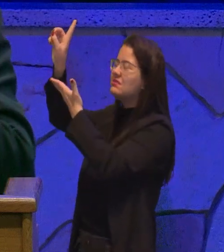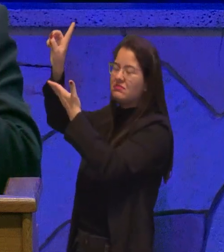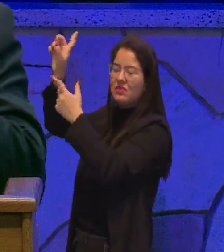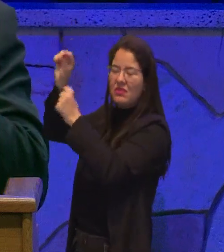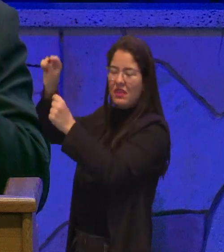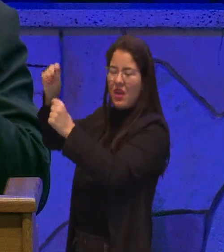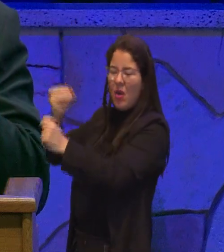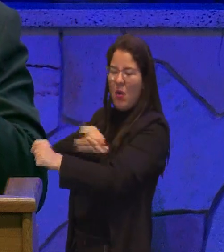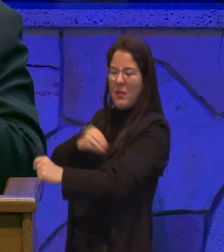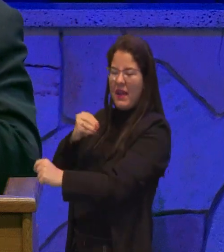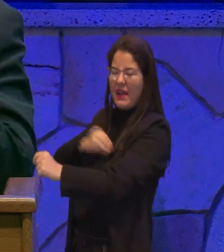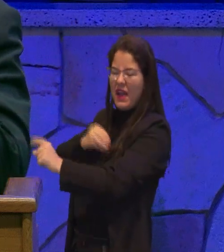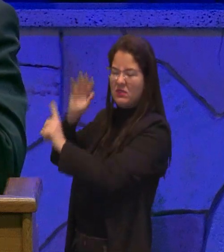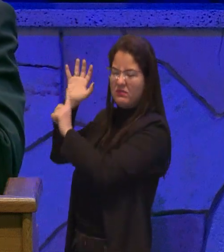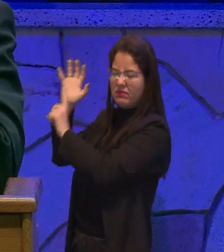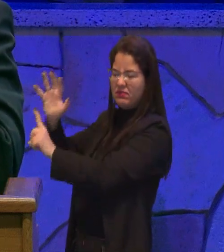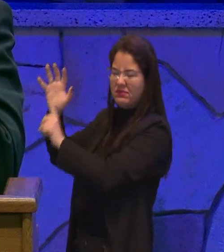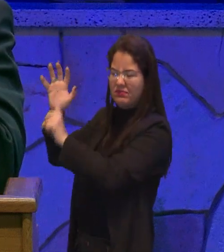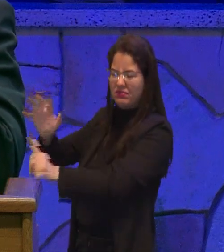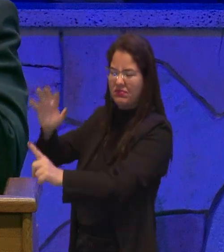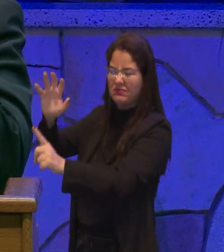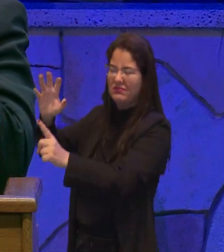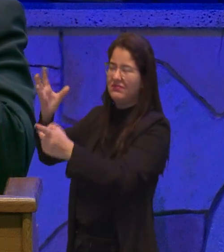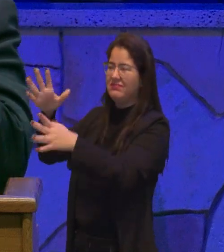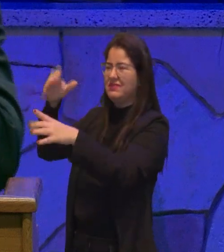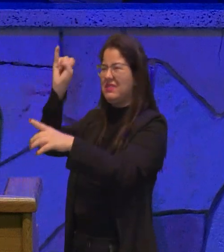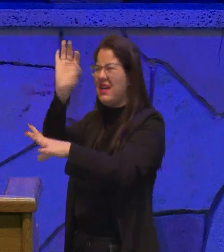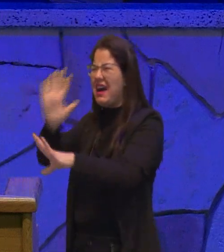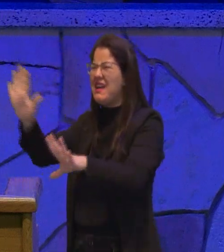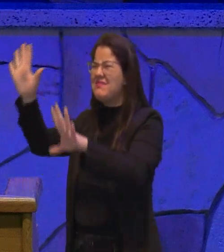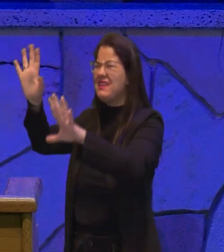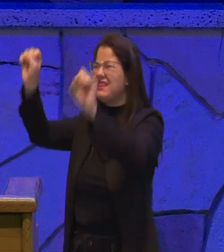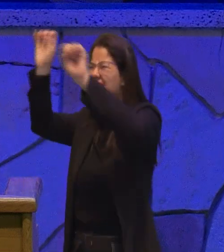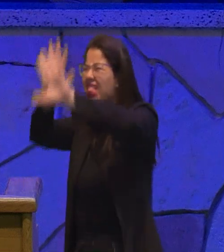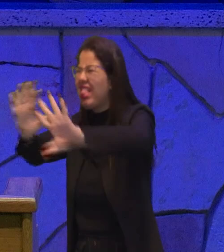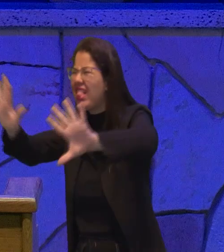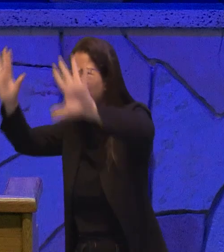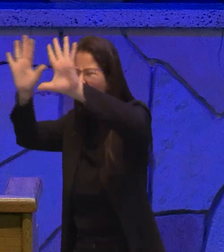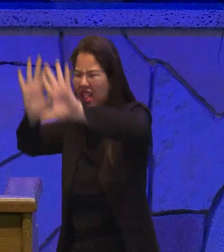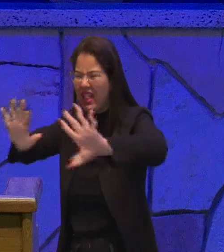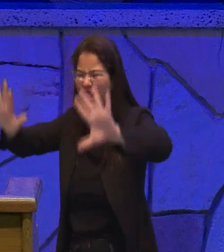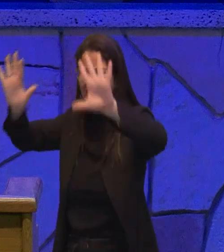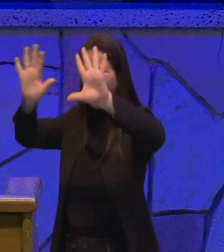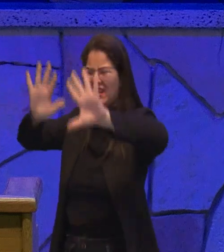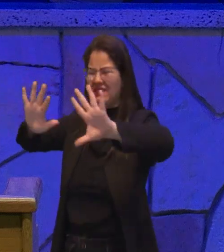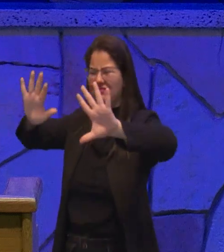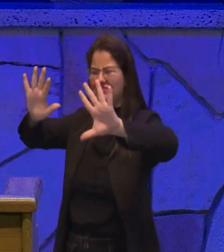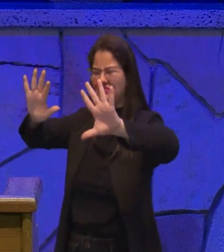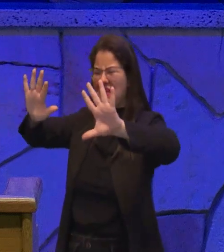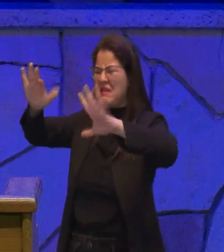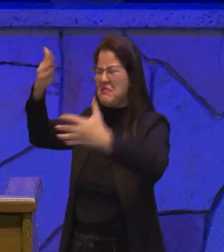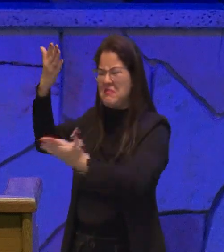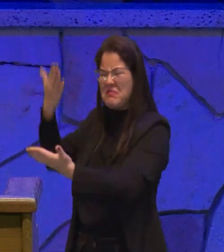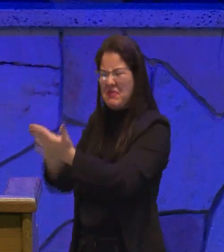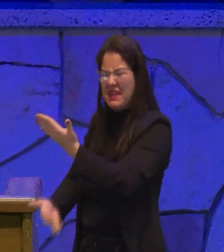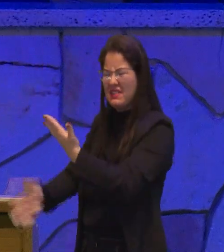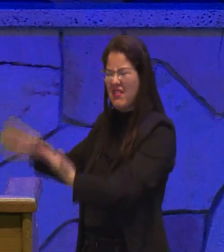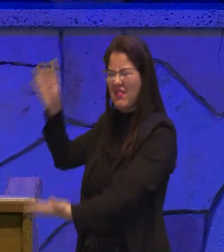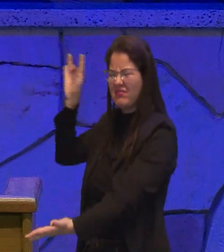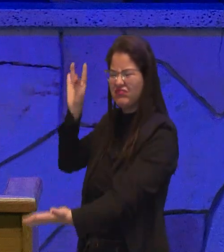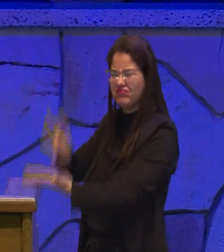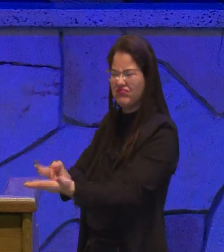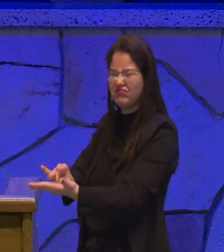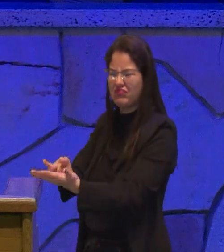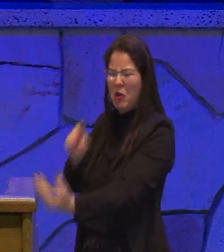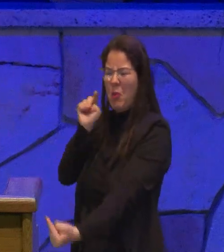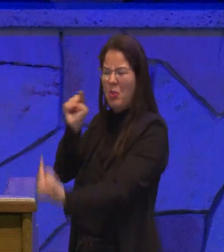ficou distorcida. Ela perdeu a sua originalidade. E é por